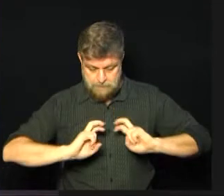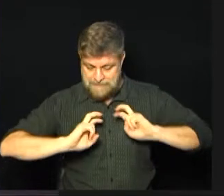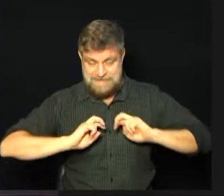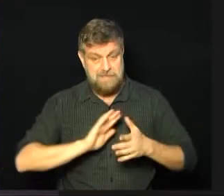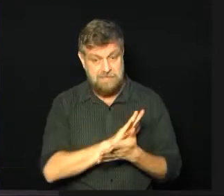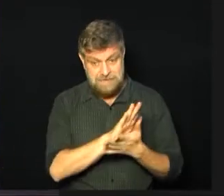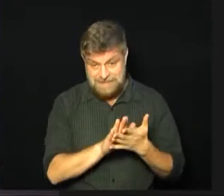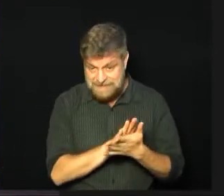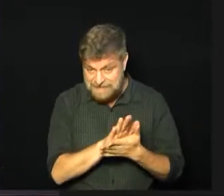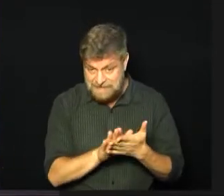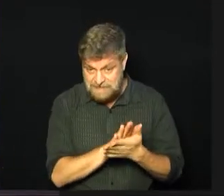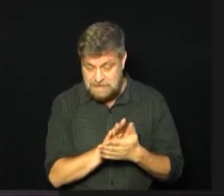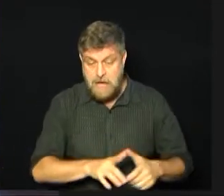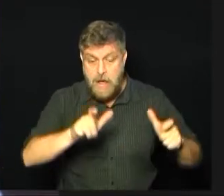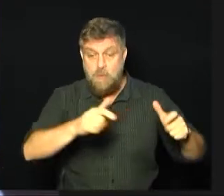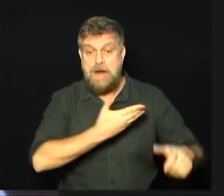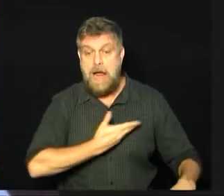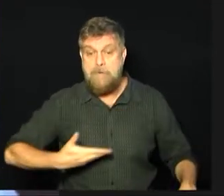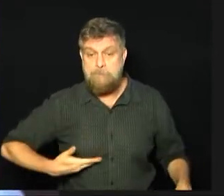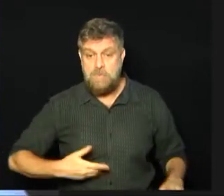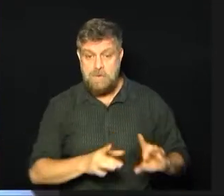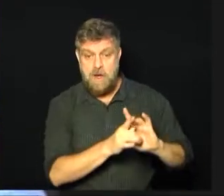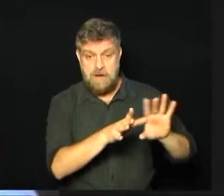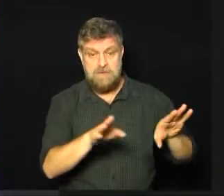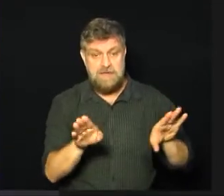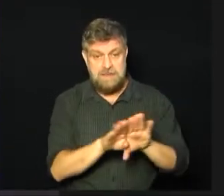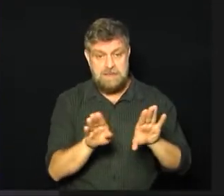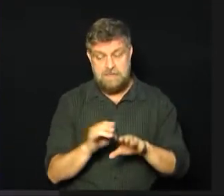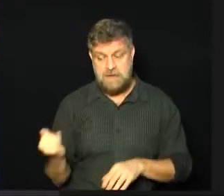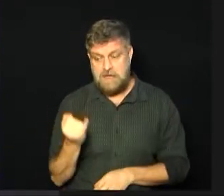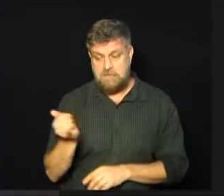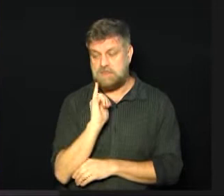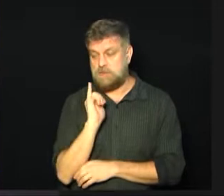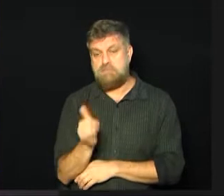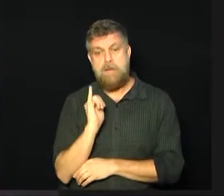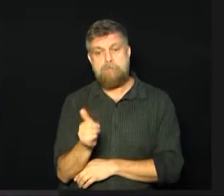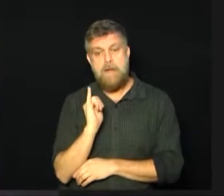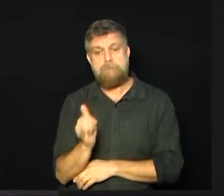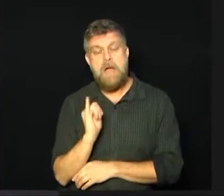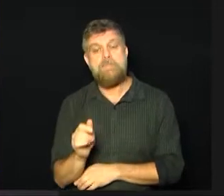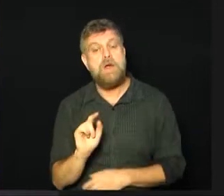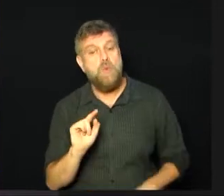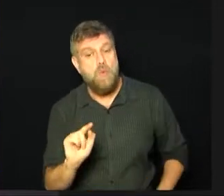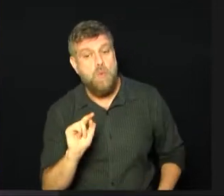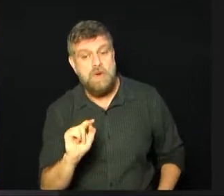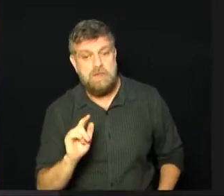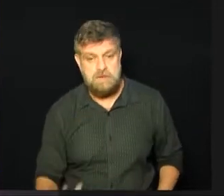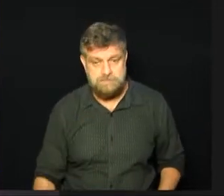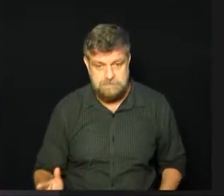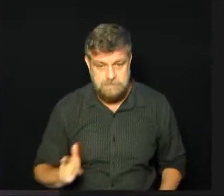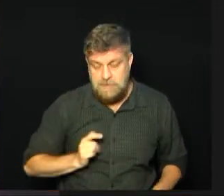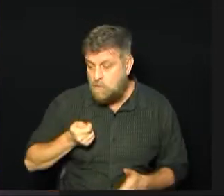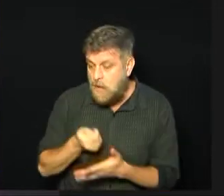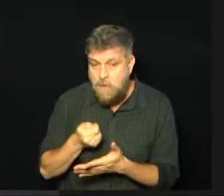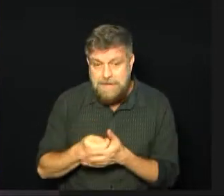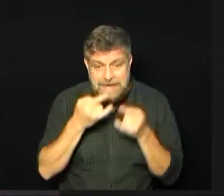assintomáticas em espaços públicos. Uma outra questão que eu acho que é importante frisar é que a não obrigatoriedade